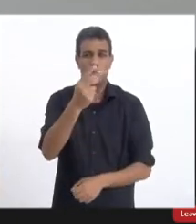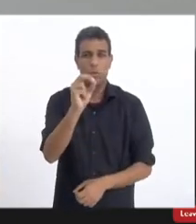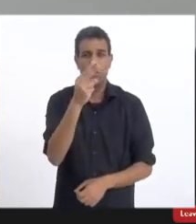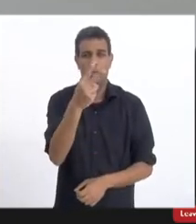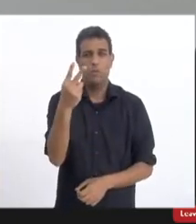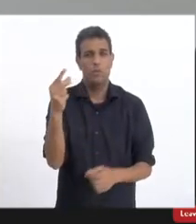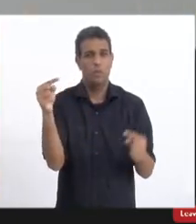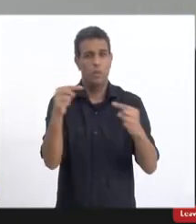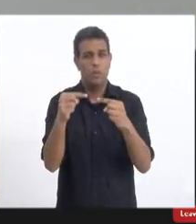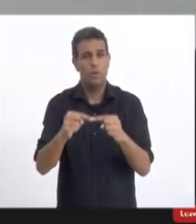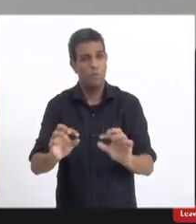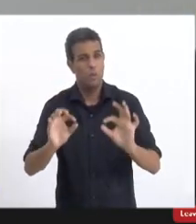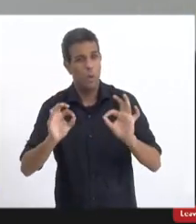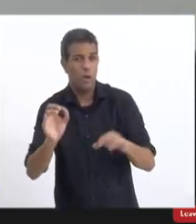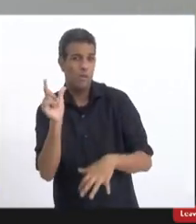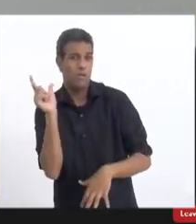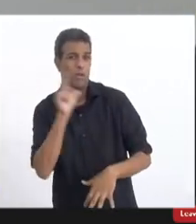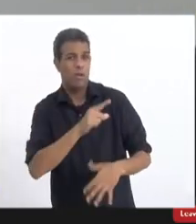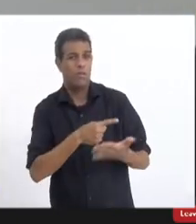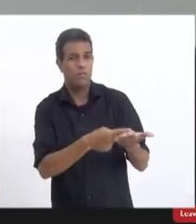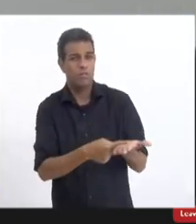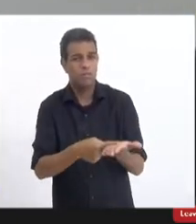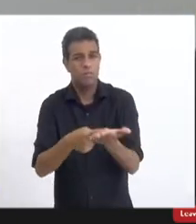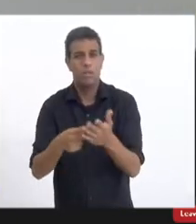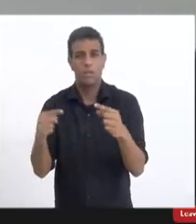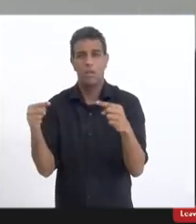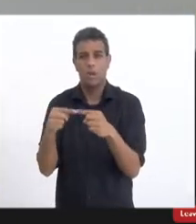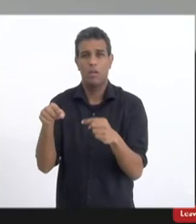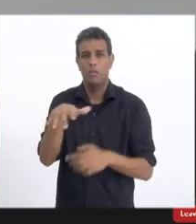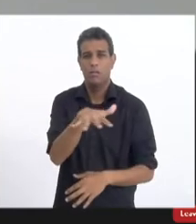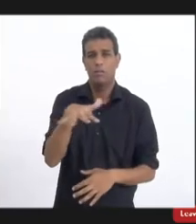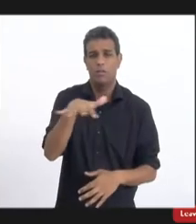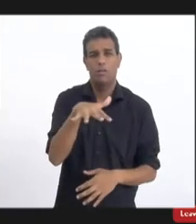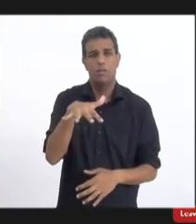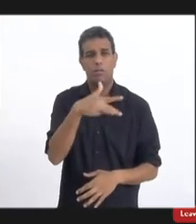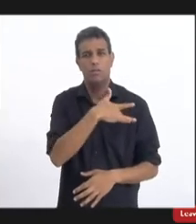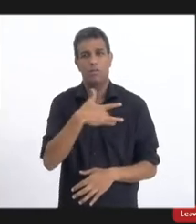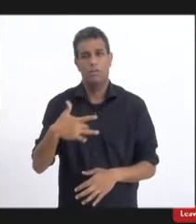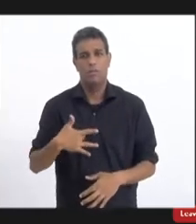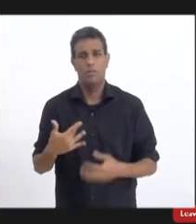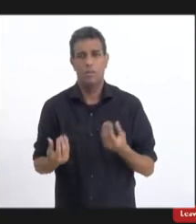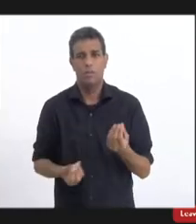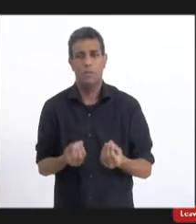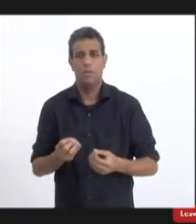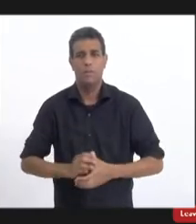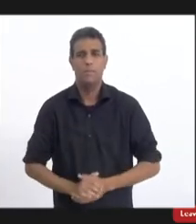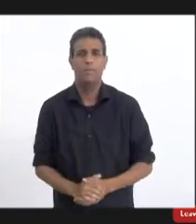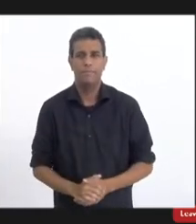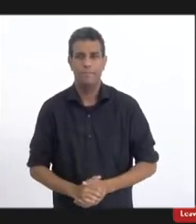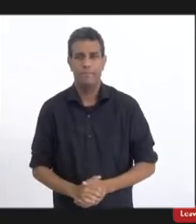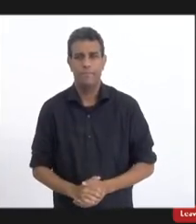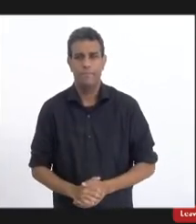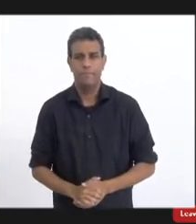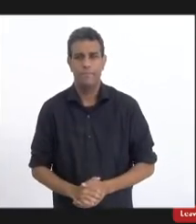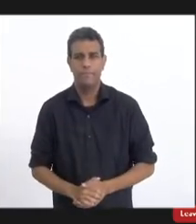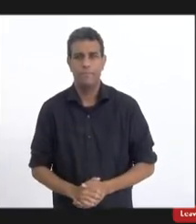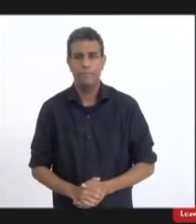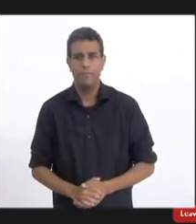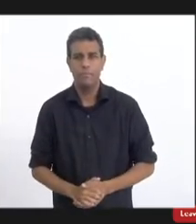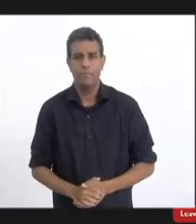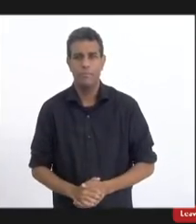do, no, na nossa questão orçamentária para poder operar. Já deu, está com defeito hoje? Lá de